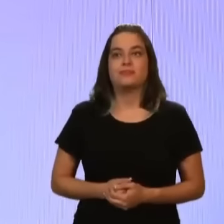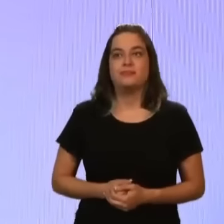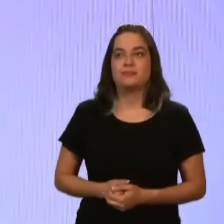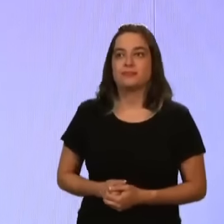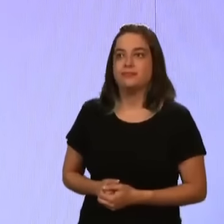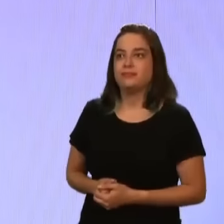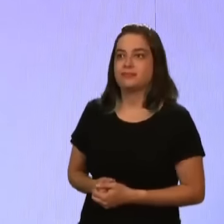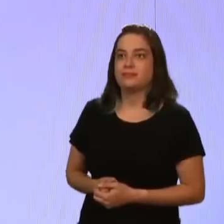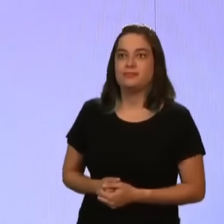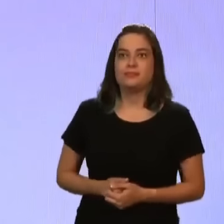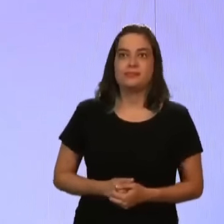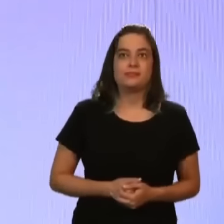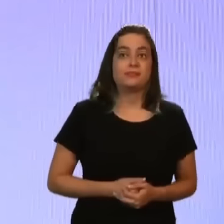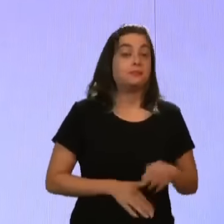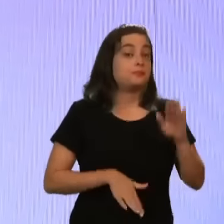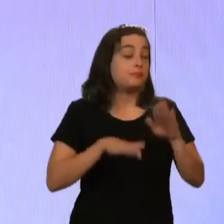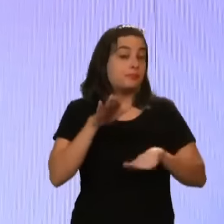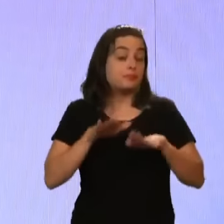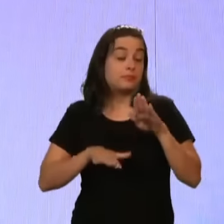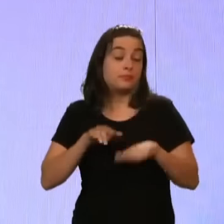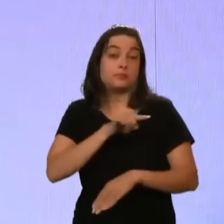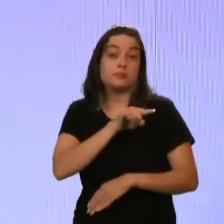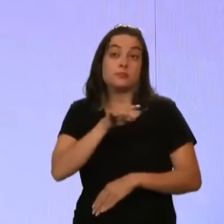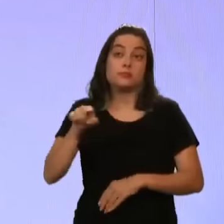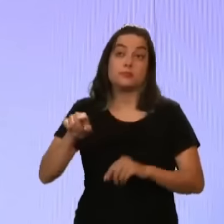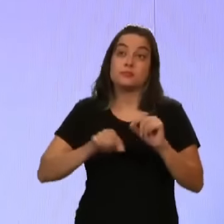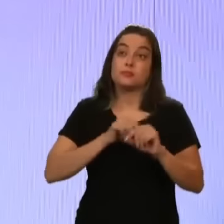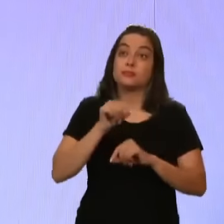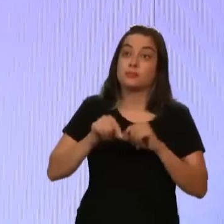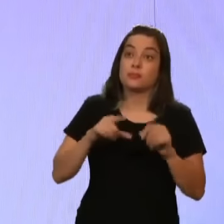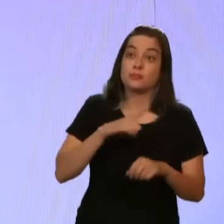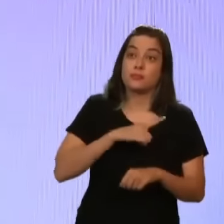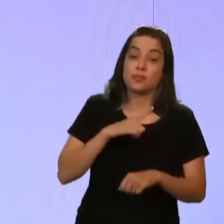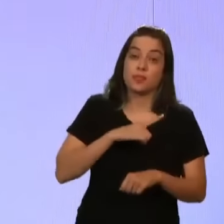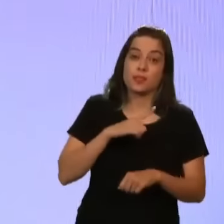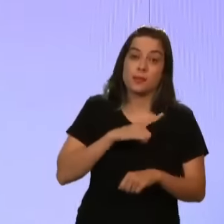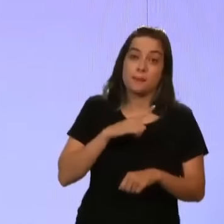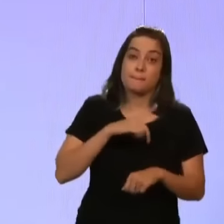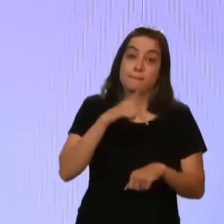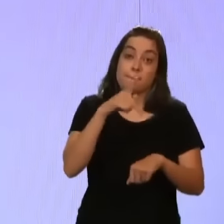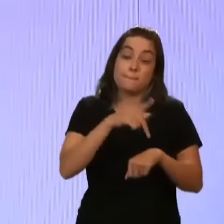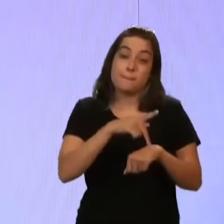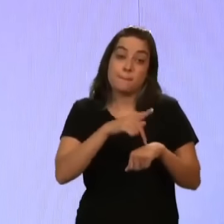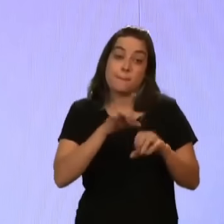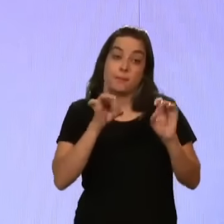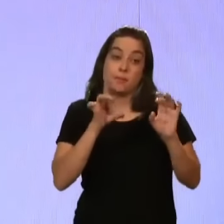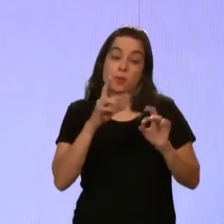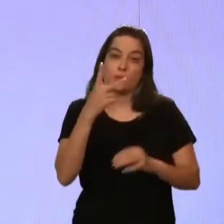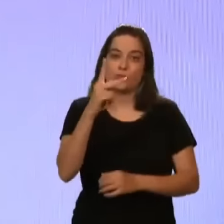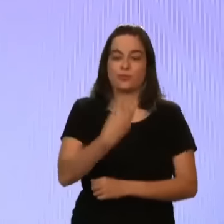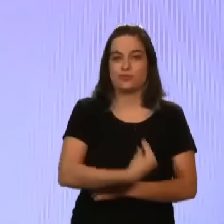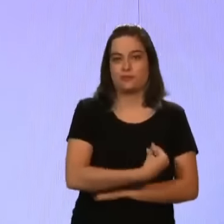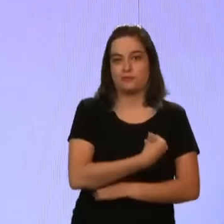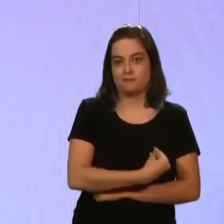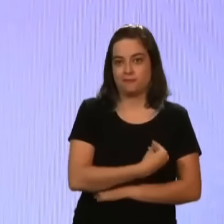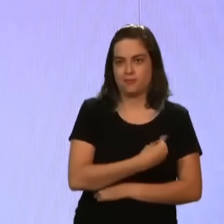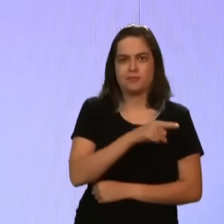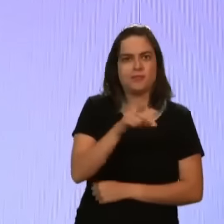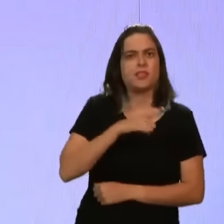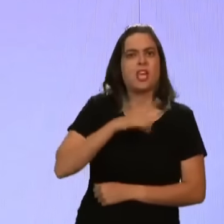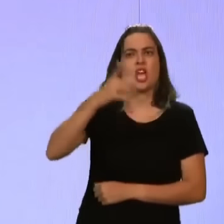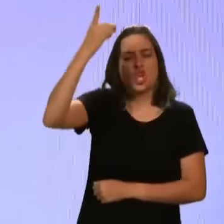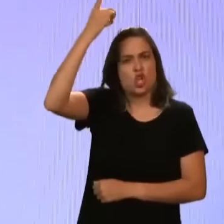Quem sabe você também está pisando nas pedras preciosas da sua vida. Você tem tantos dons,